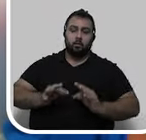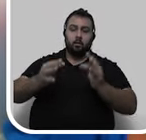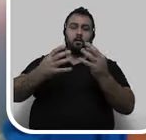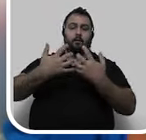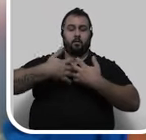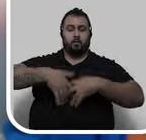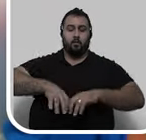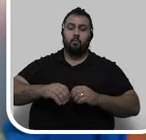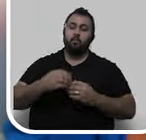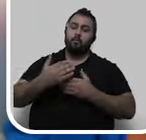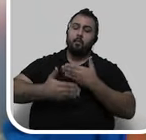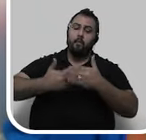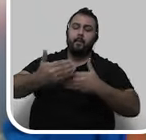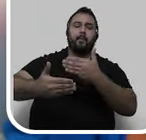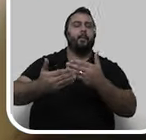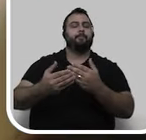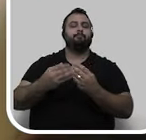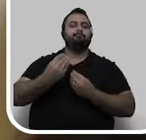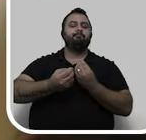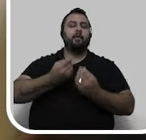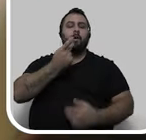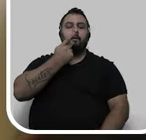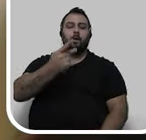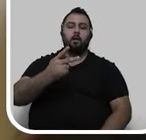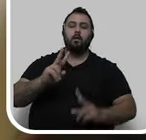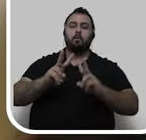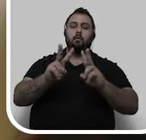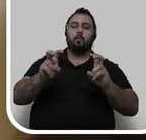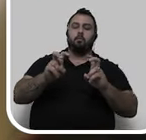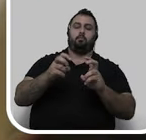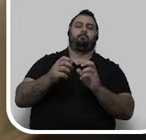processos funcionam, como falar de segurança para